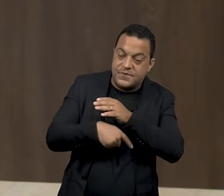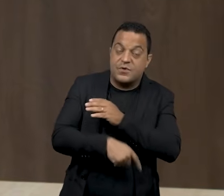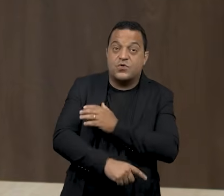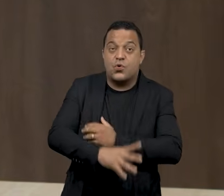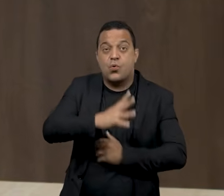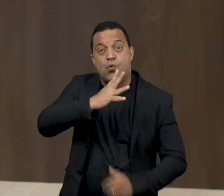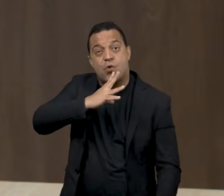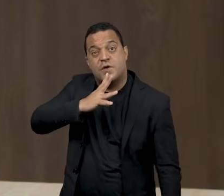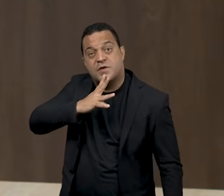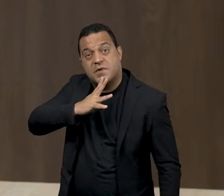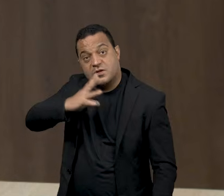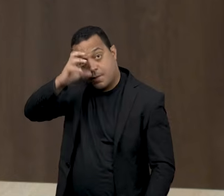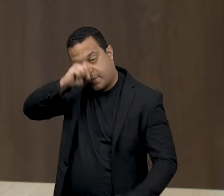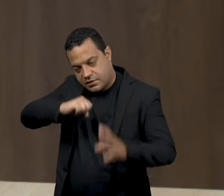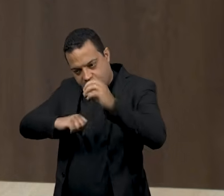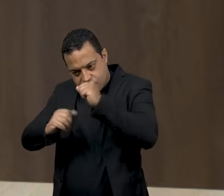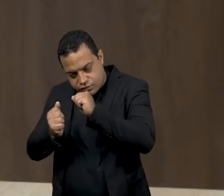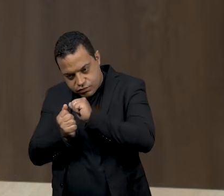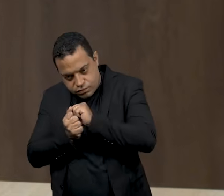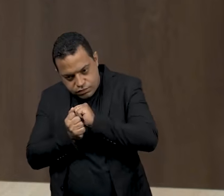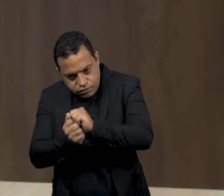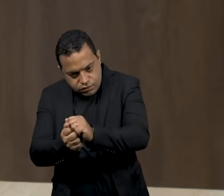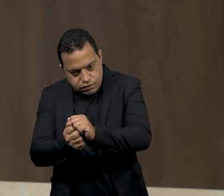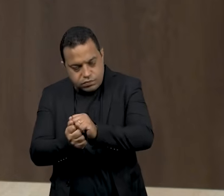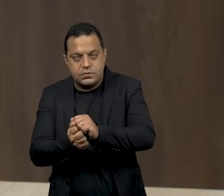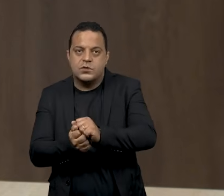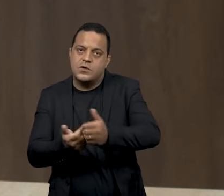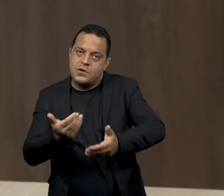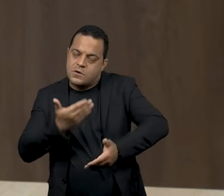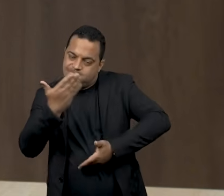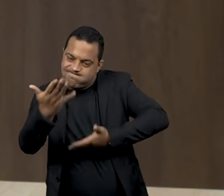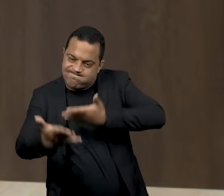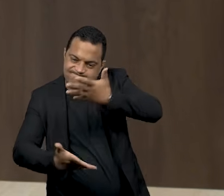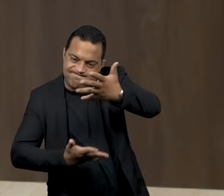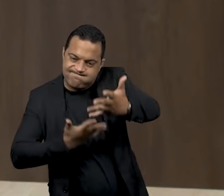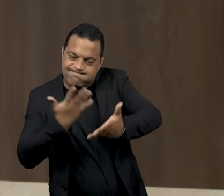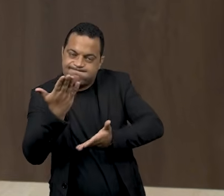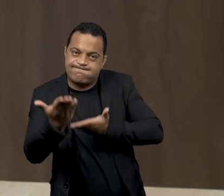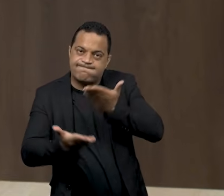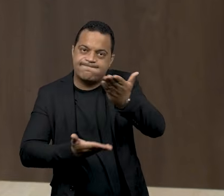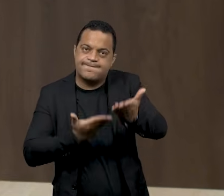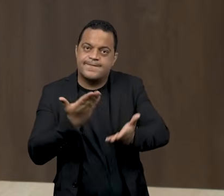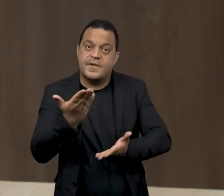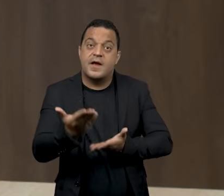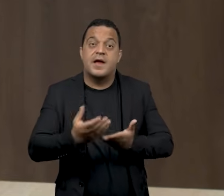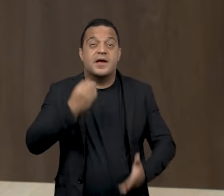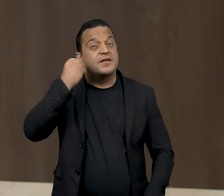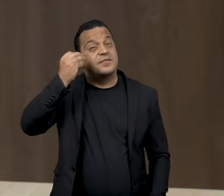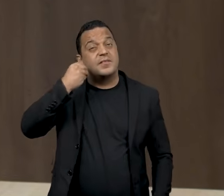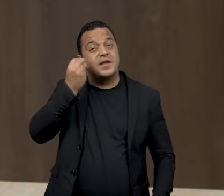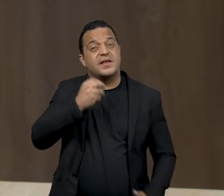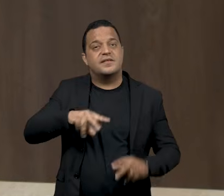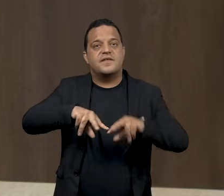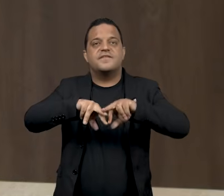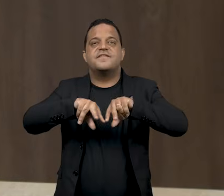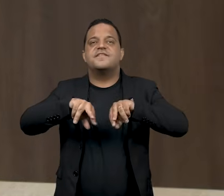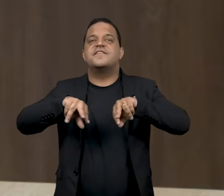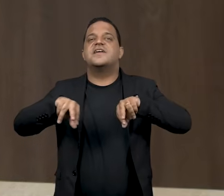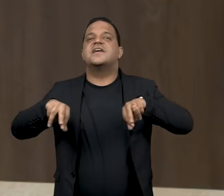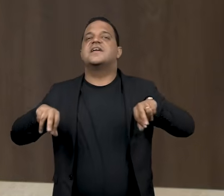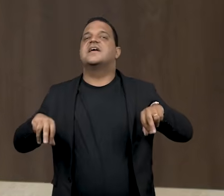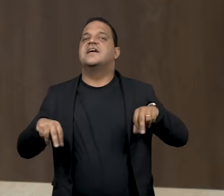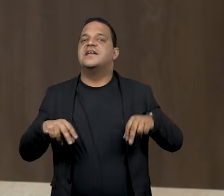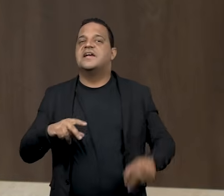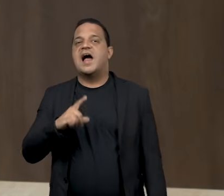nós podemos aqui compartilhar, aprendemos juntos e compartilhamos com você, nossa audiência, e certamente